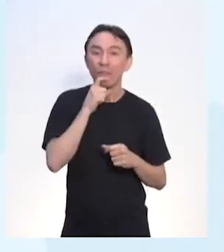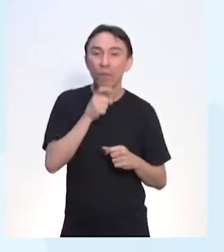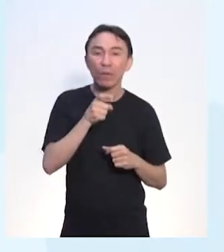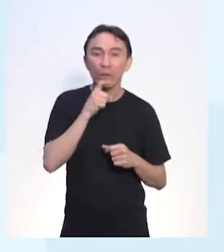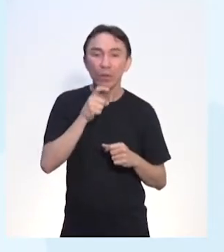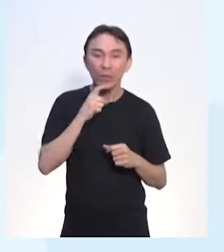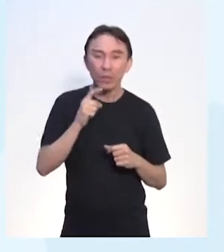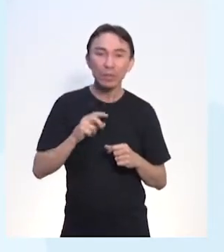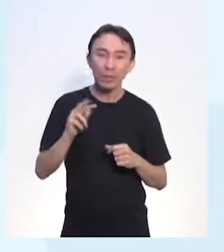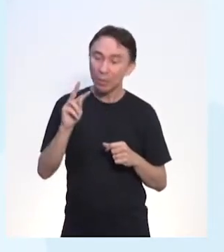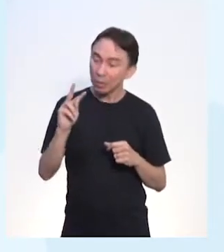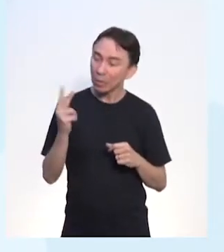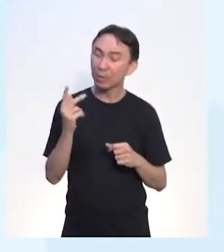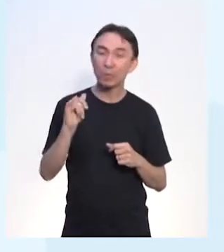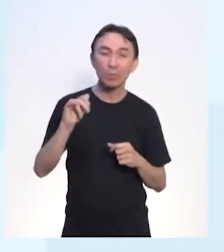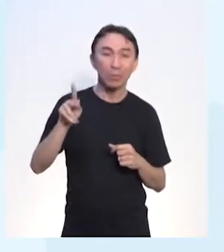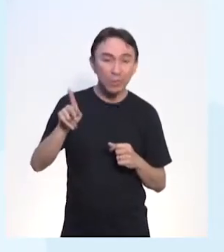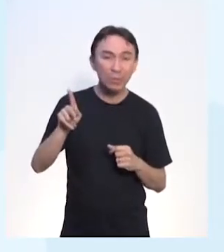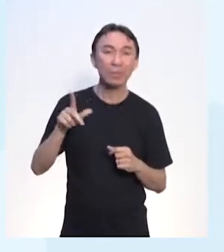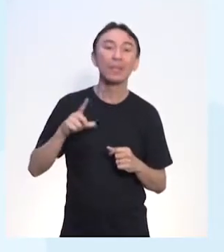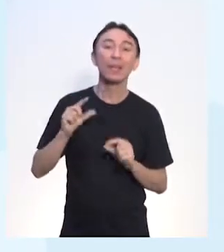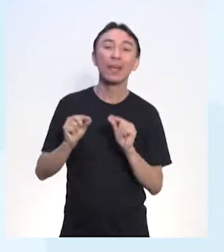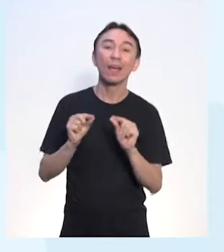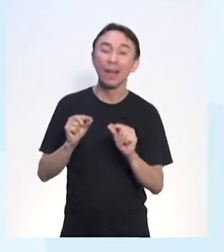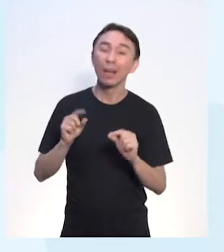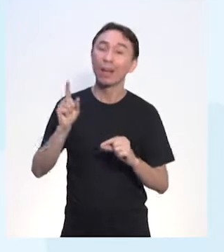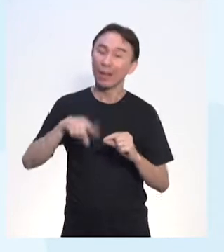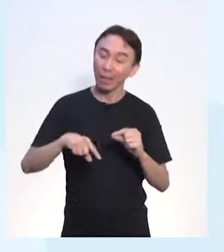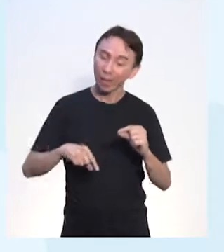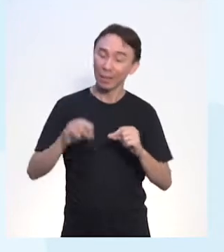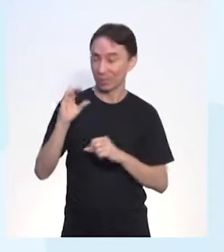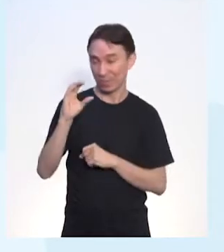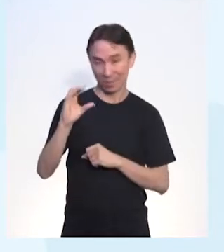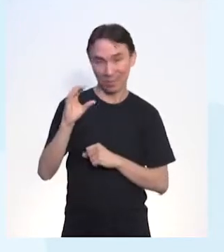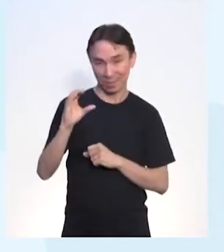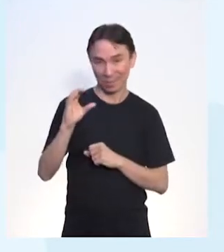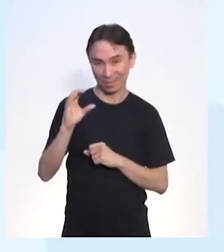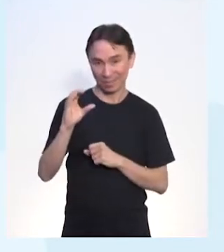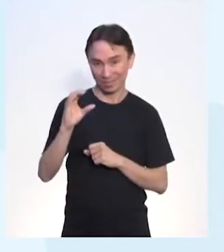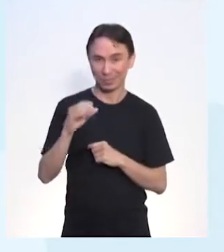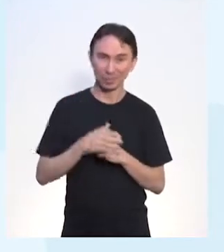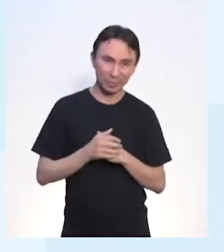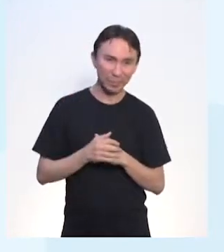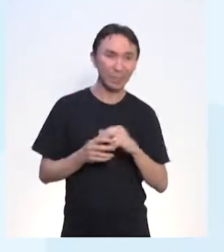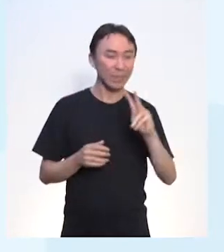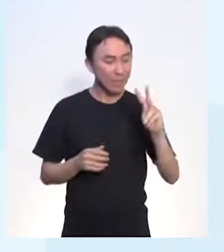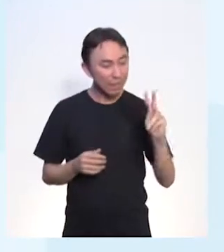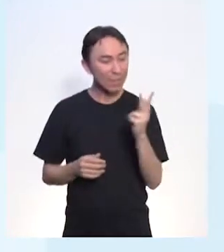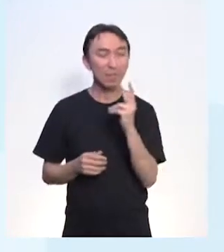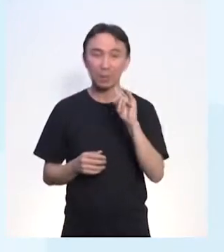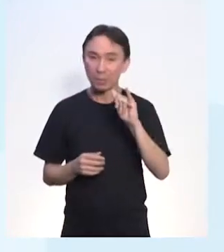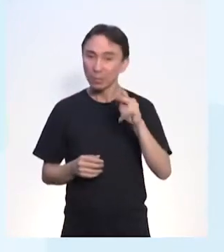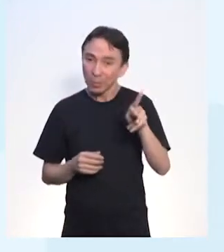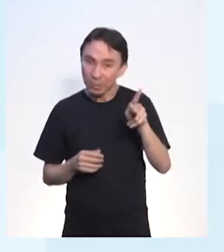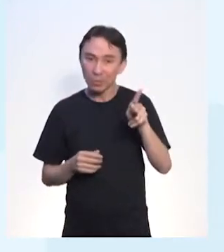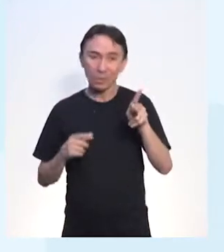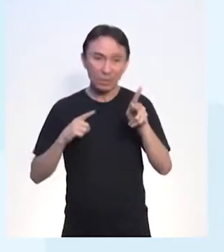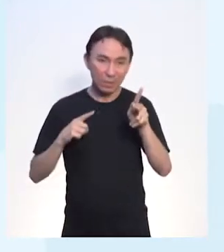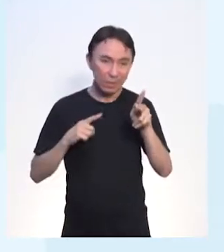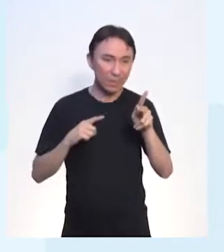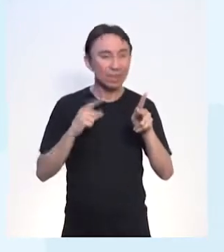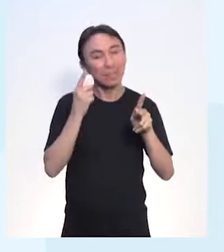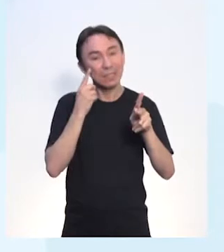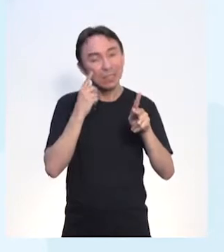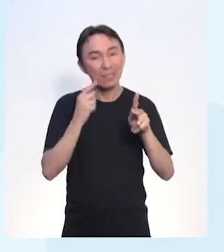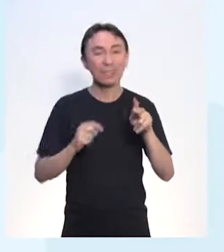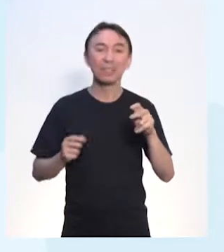o C, exatamente. Então, se a gente pensar nas hipotenusas, nós temos no triângulo azul